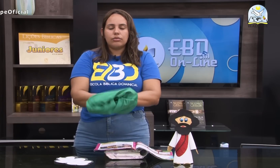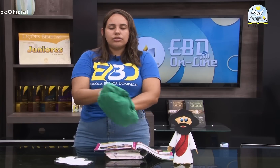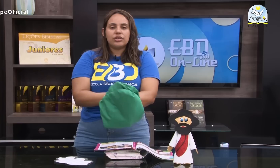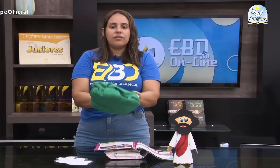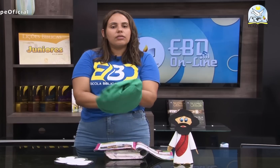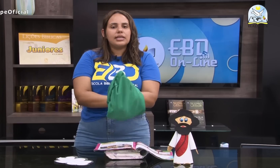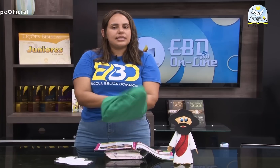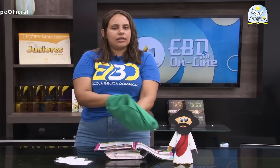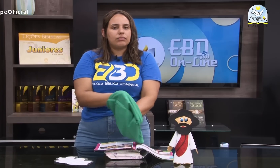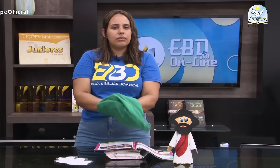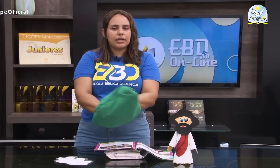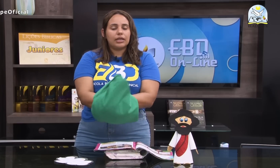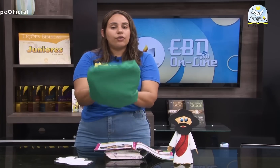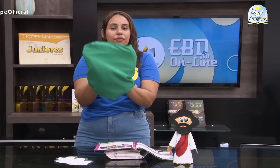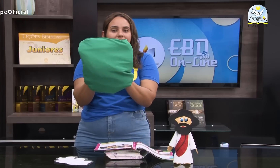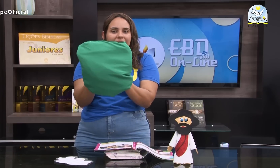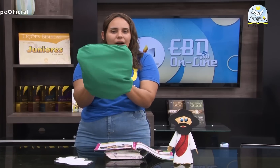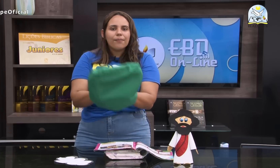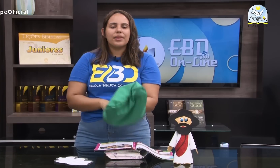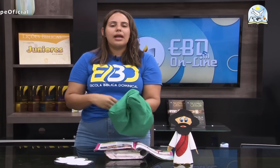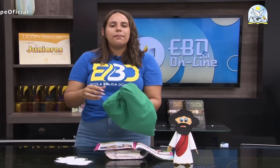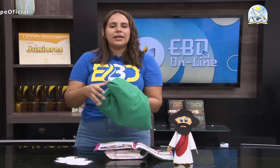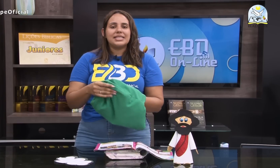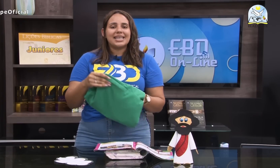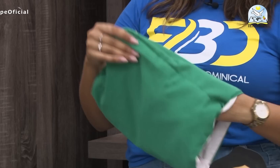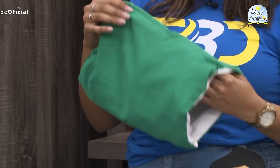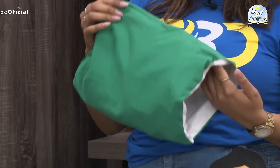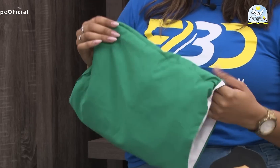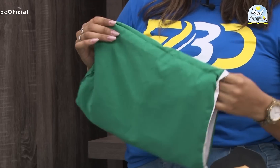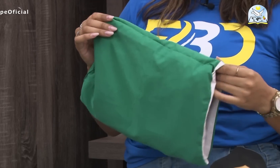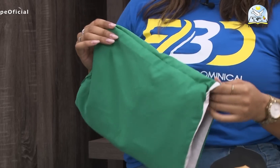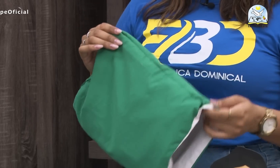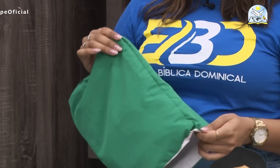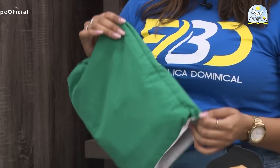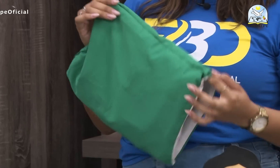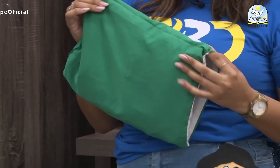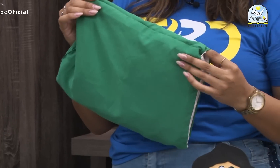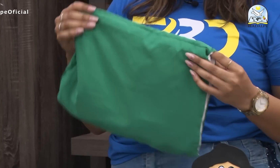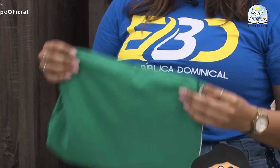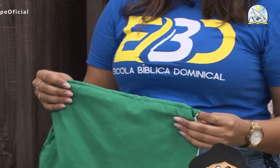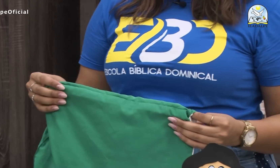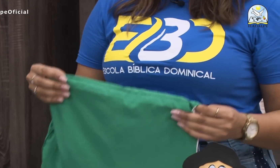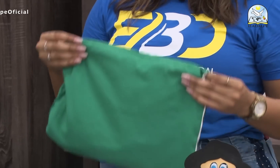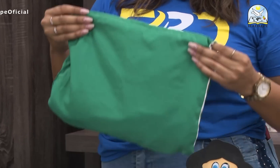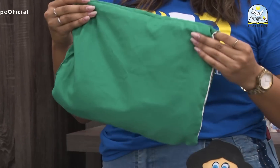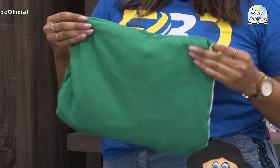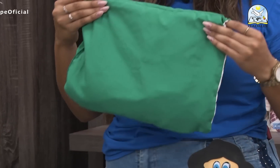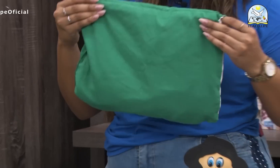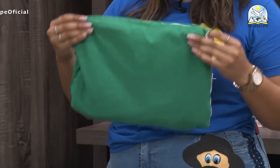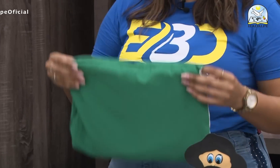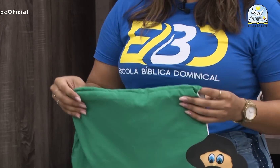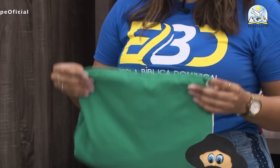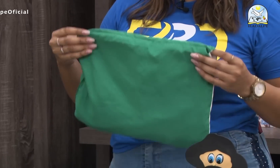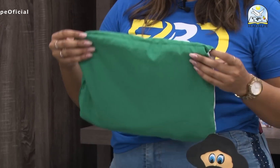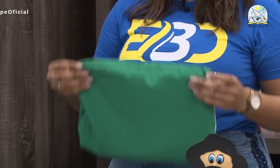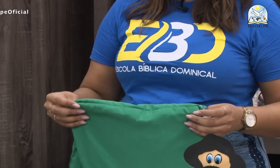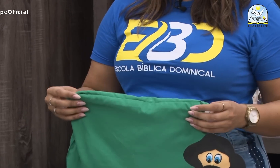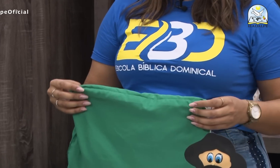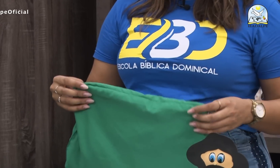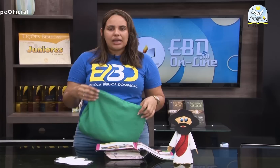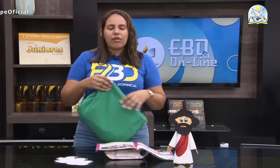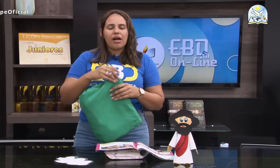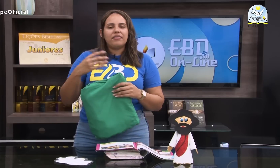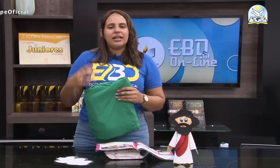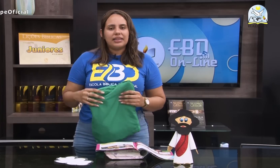seus alunos e vão dizendo que no final precisa crescer na graça e no conhecimento para herdar a vida